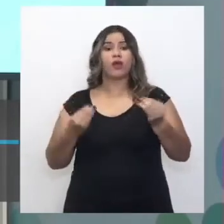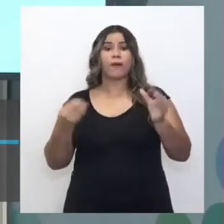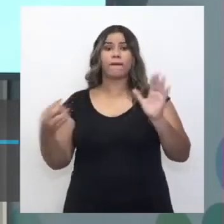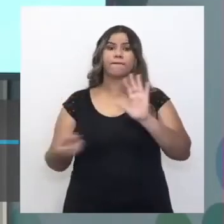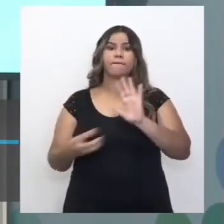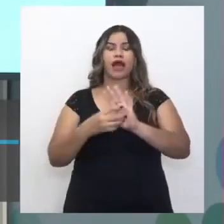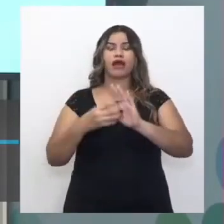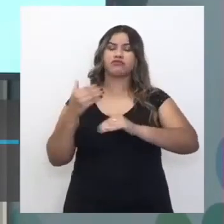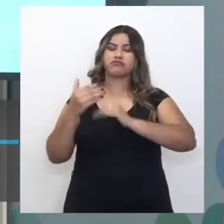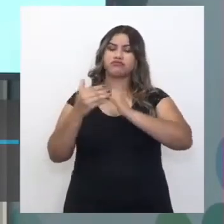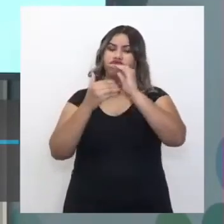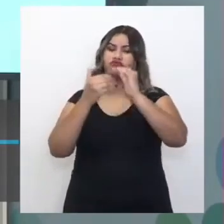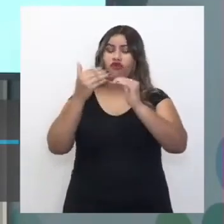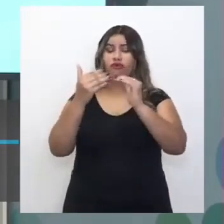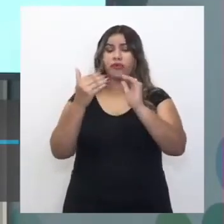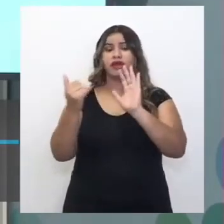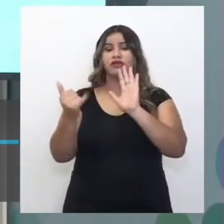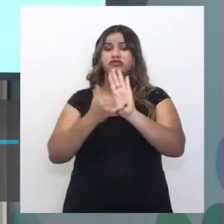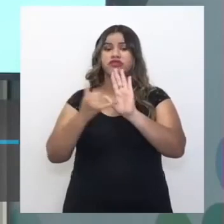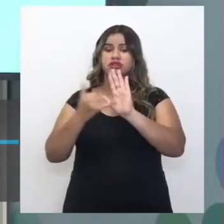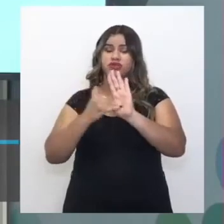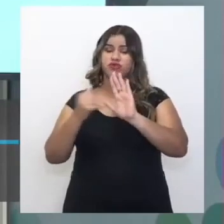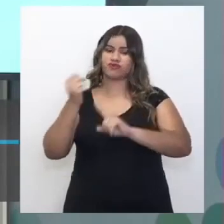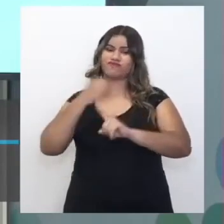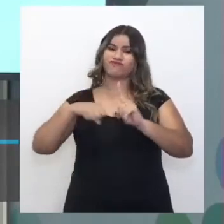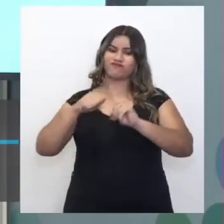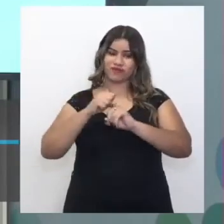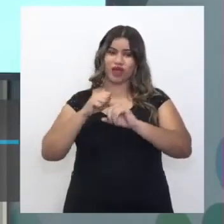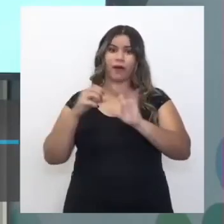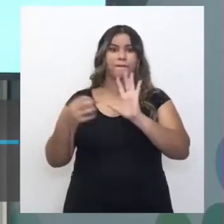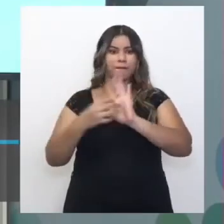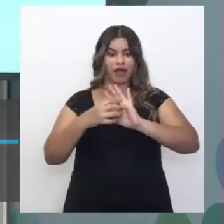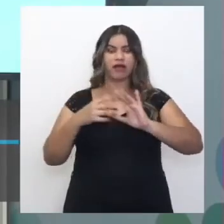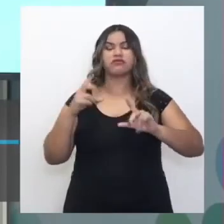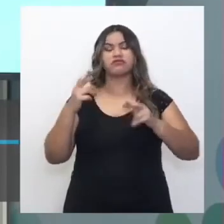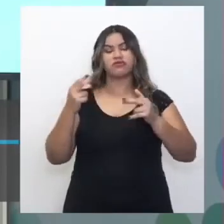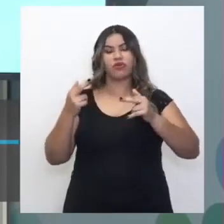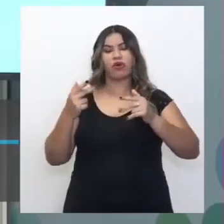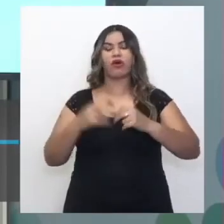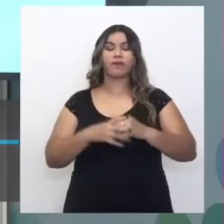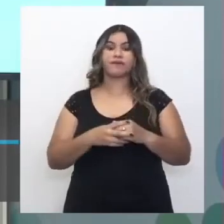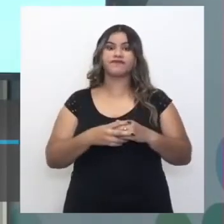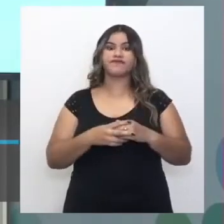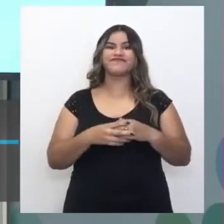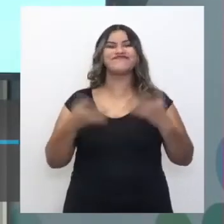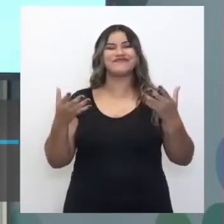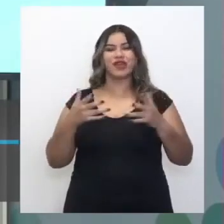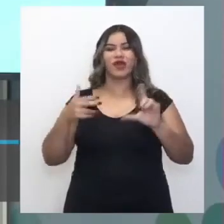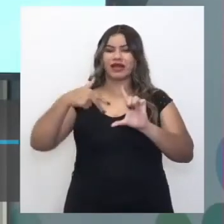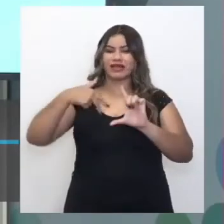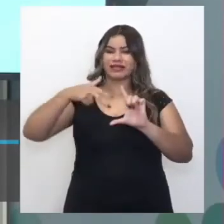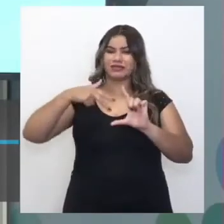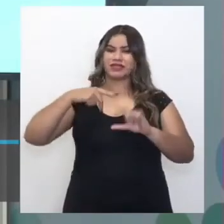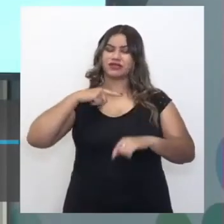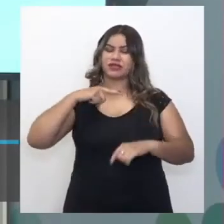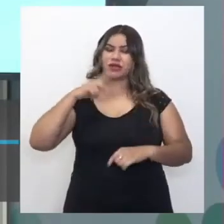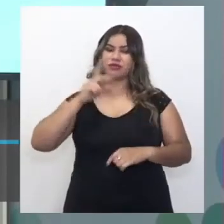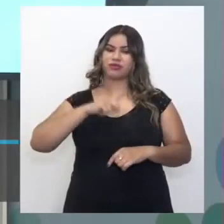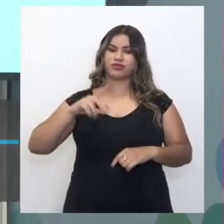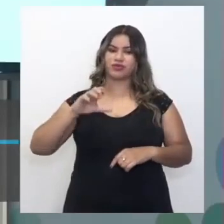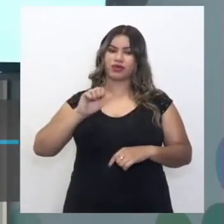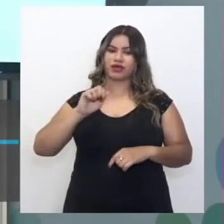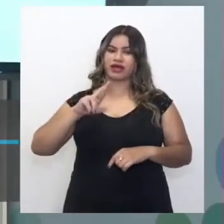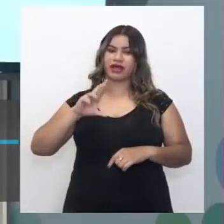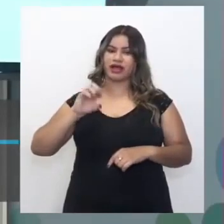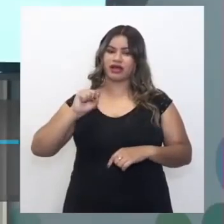nos indicadores sociais que a gente viu aí como exemplos. Agora vocês vão ver aquela animação que eu citei para vocês, né? O professor Carlos vai colocar aí na